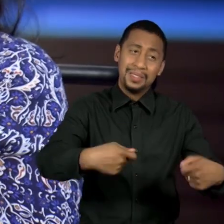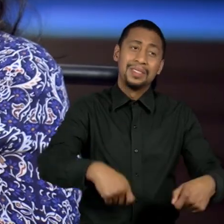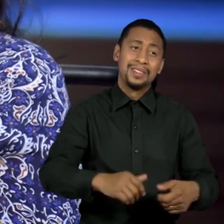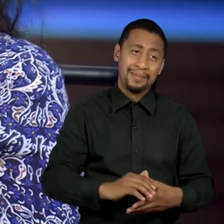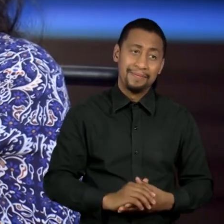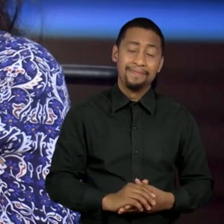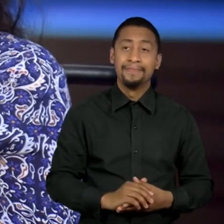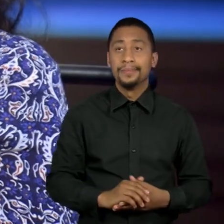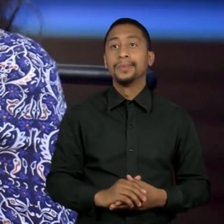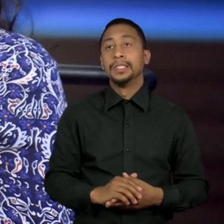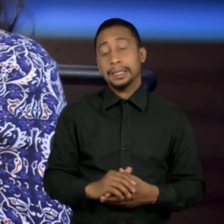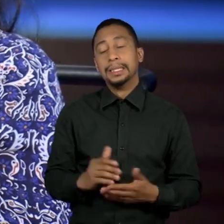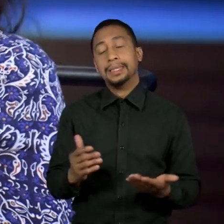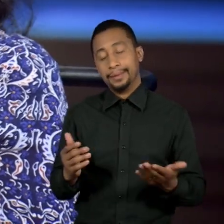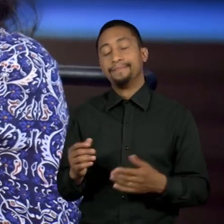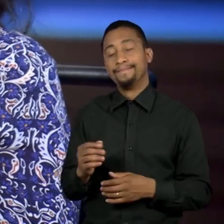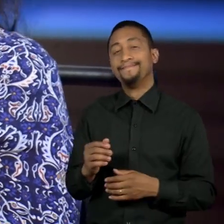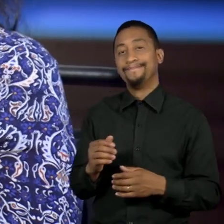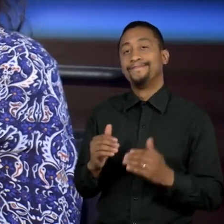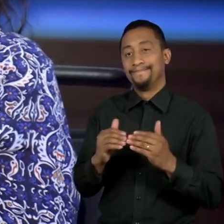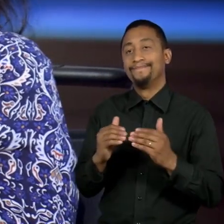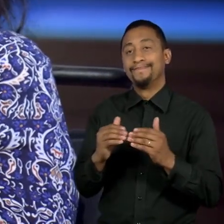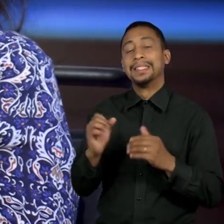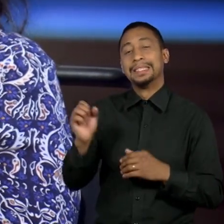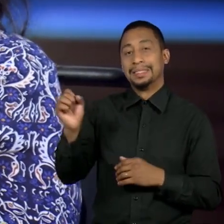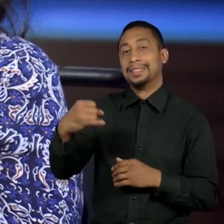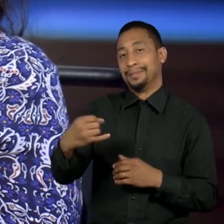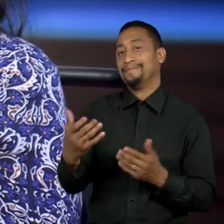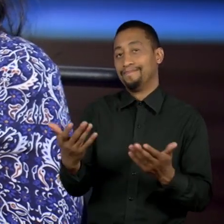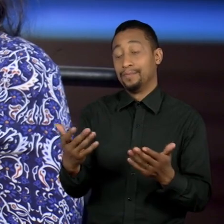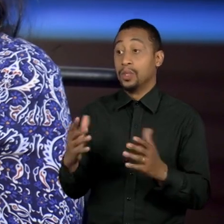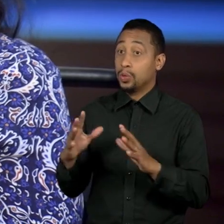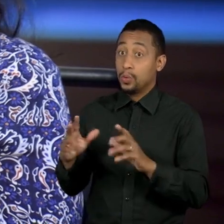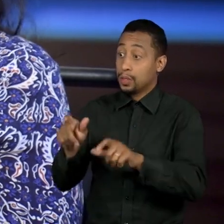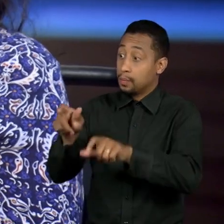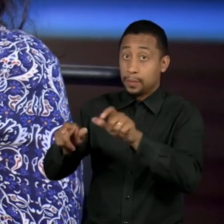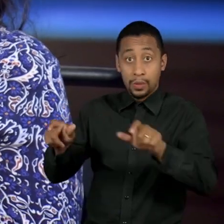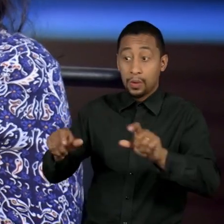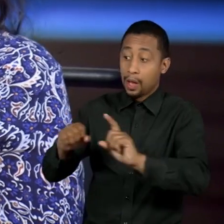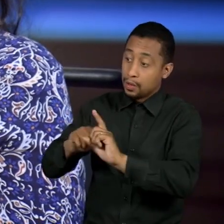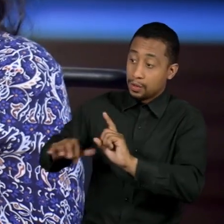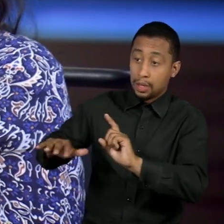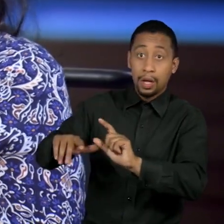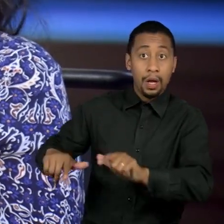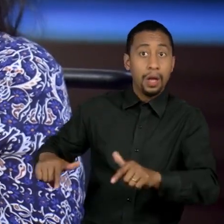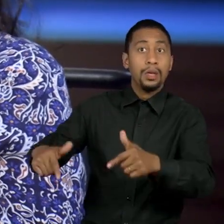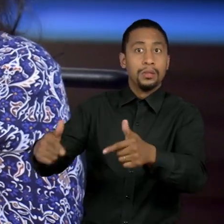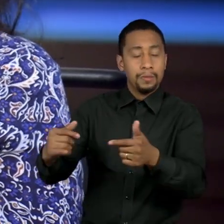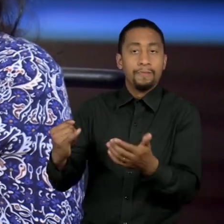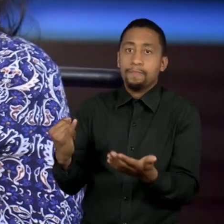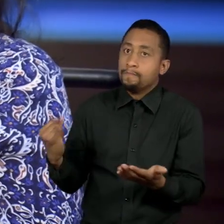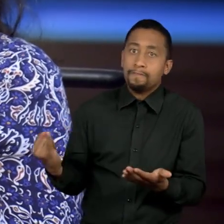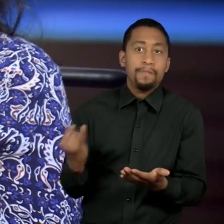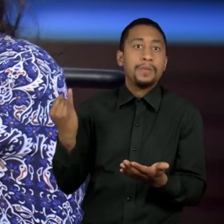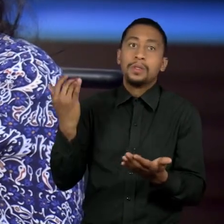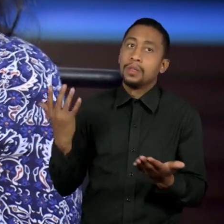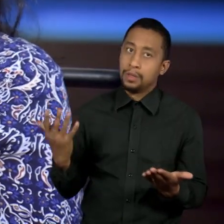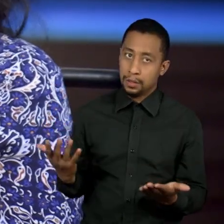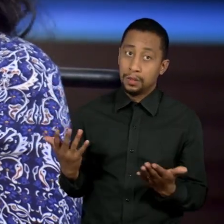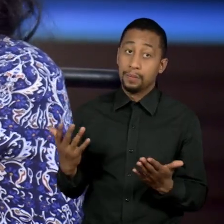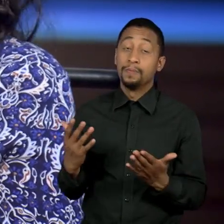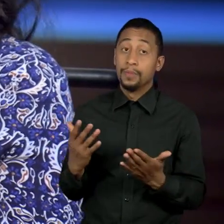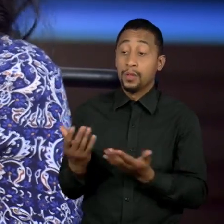mercado de trabalho, não é? E tem, nessa mesma pesquisa que eu citei da Ipsos no bloco anterior, tem um outro dado que mostra que, embora a população brasileira se mostre